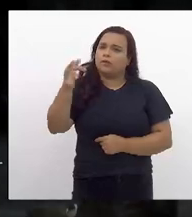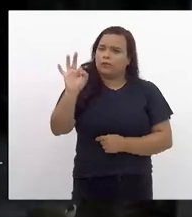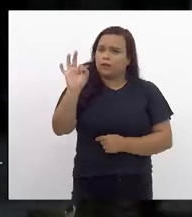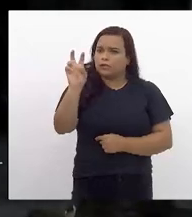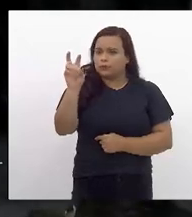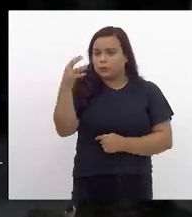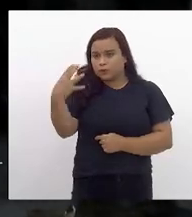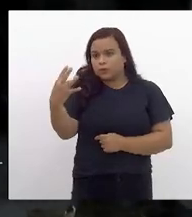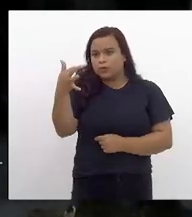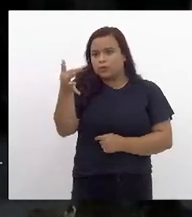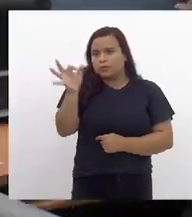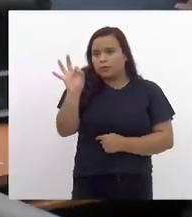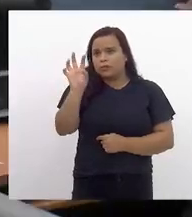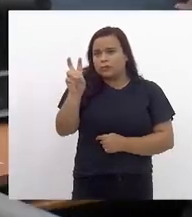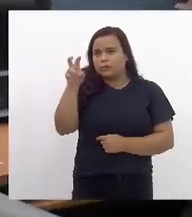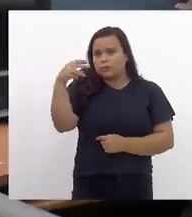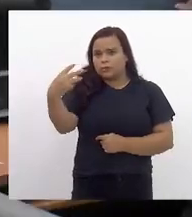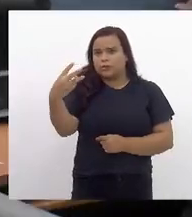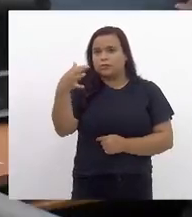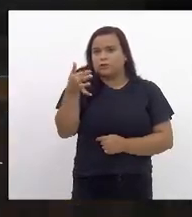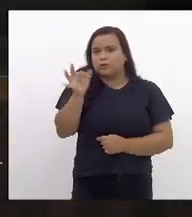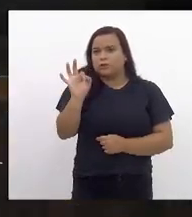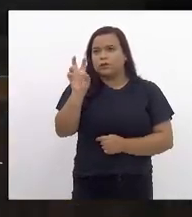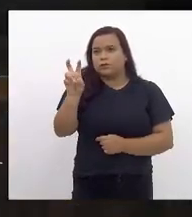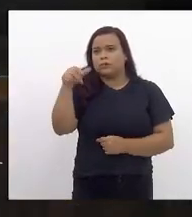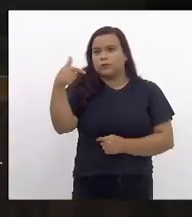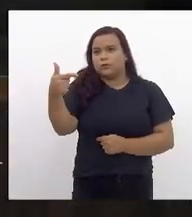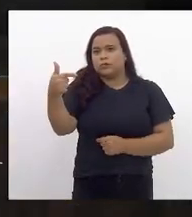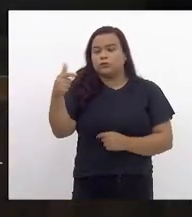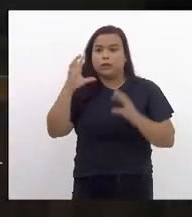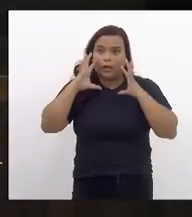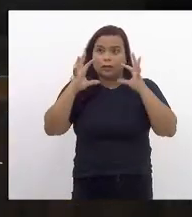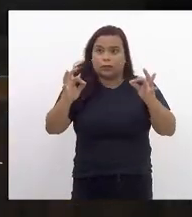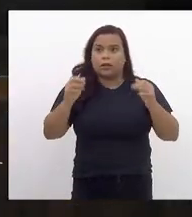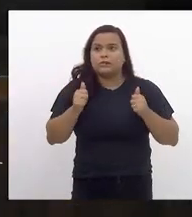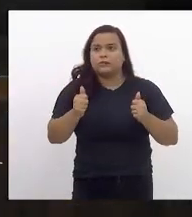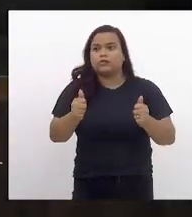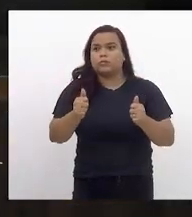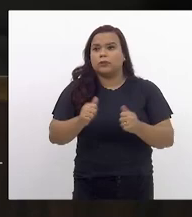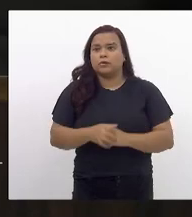1053 e 1052. Atenção, assessoria. Obrigado, presidente.